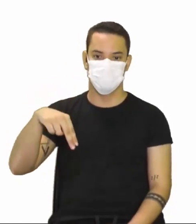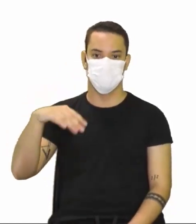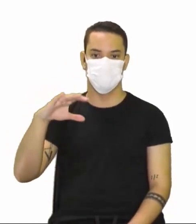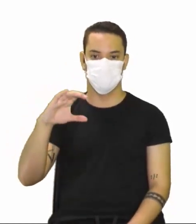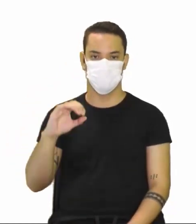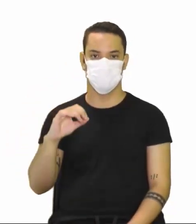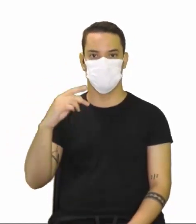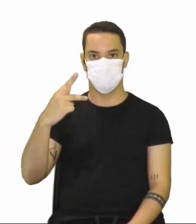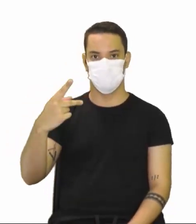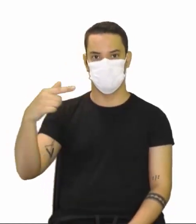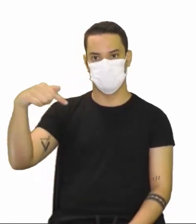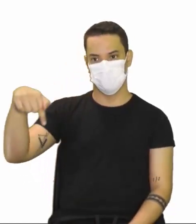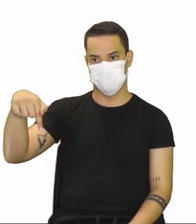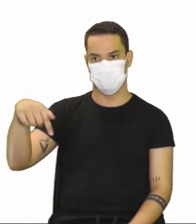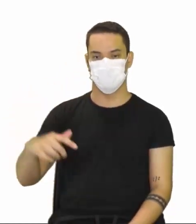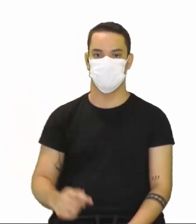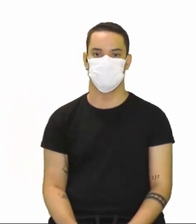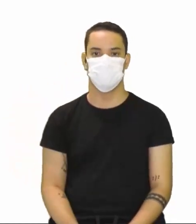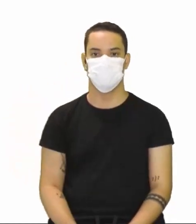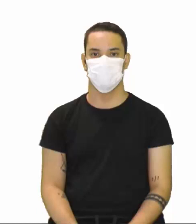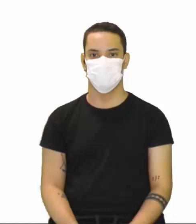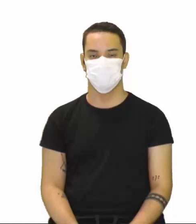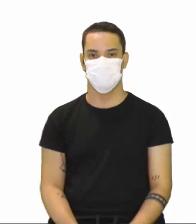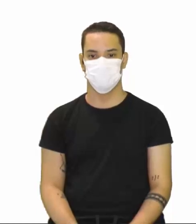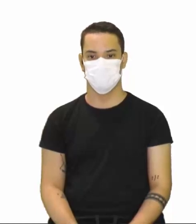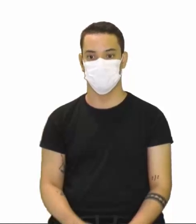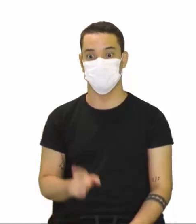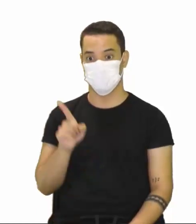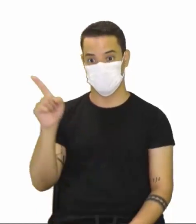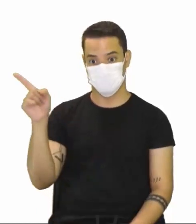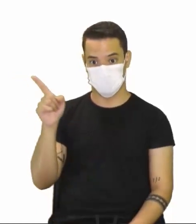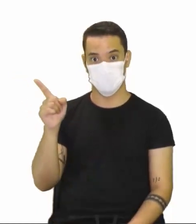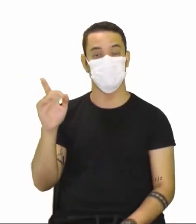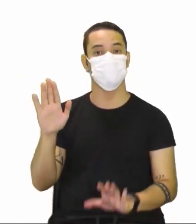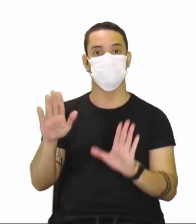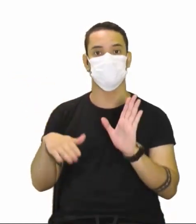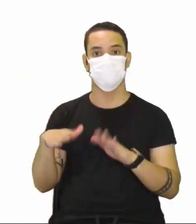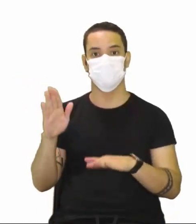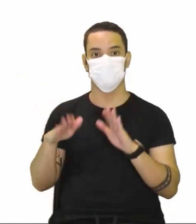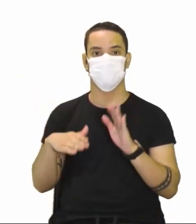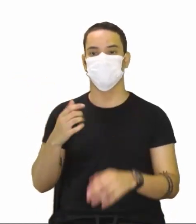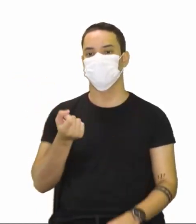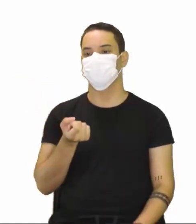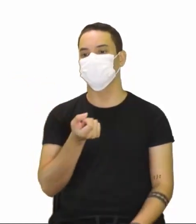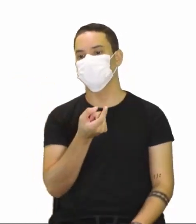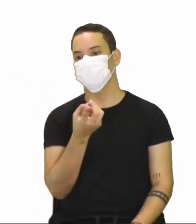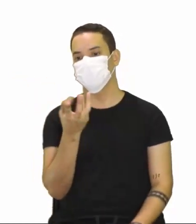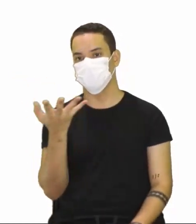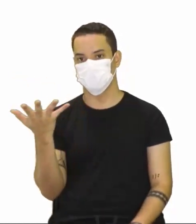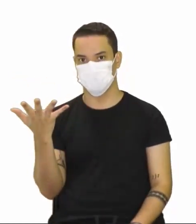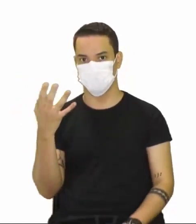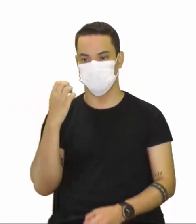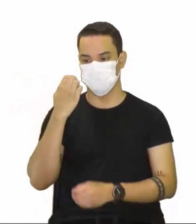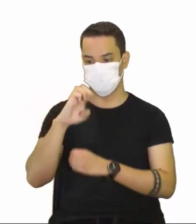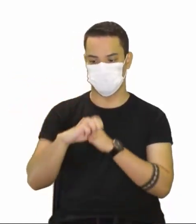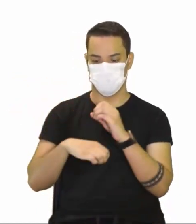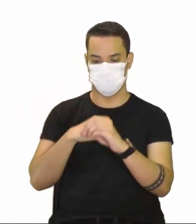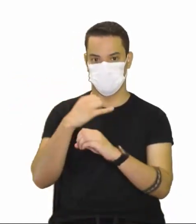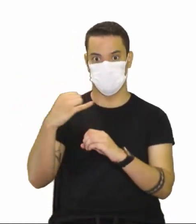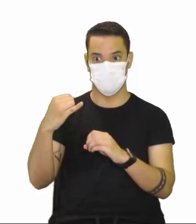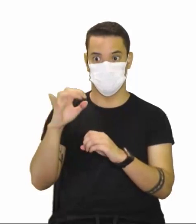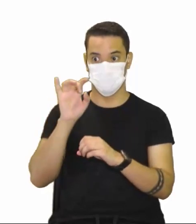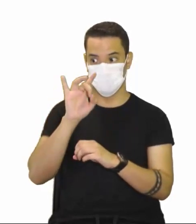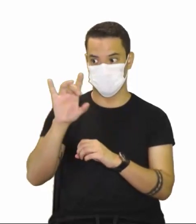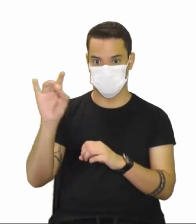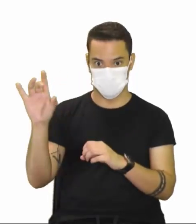camada N, camada O, P e Q, dependendo da quantidade de elétrons de